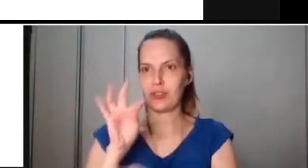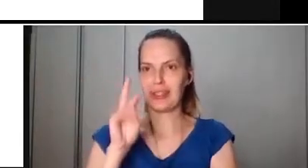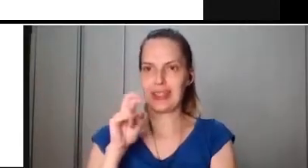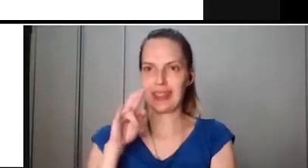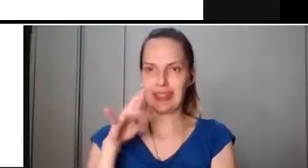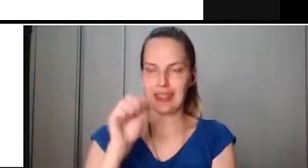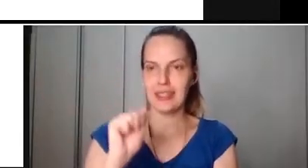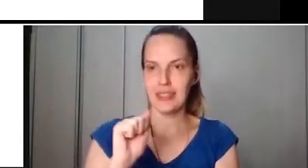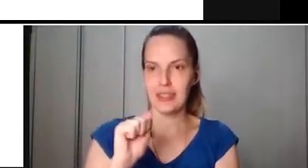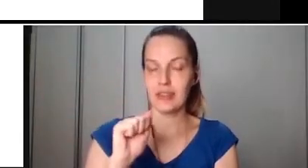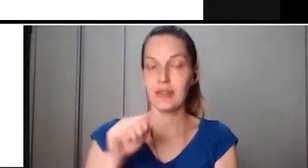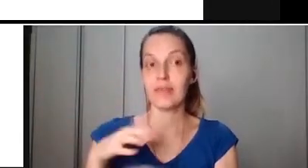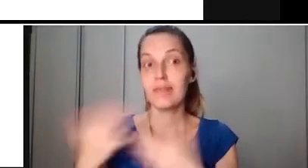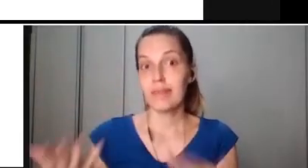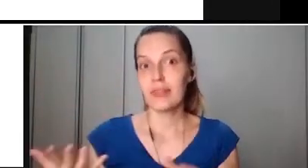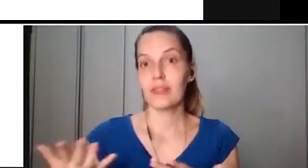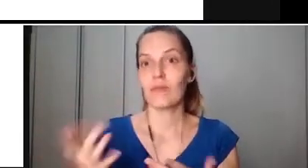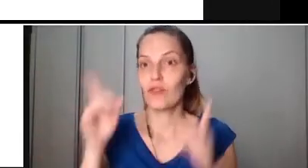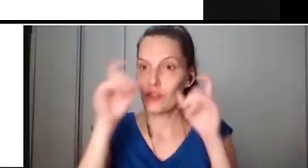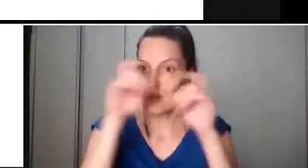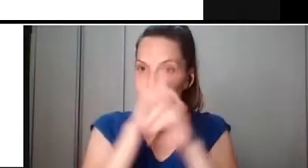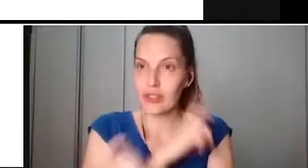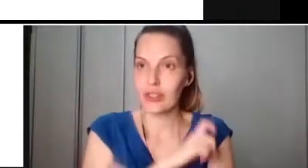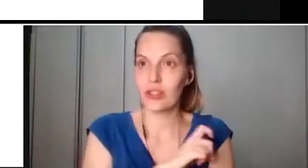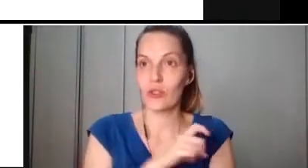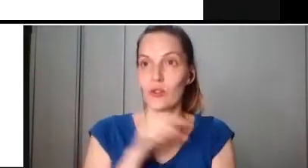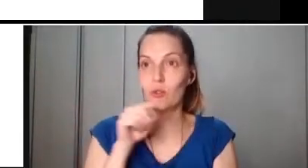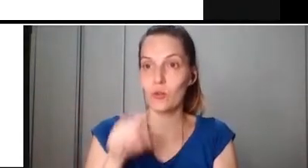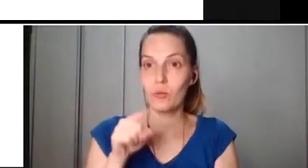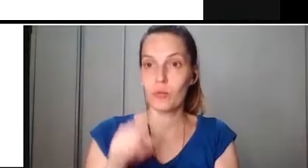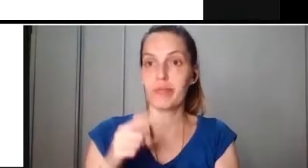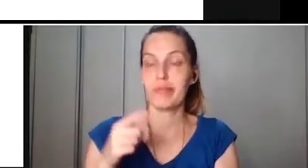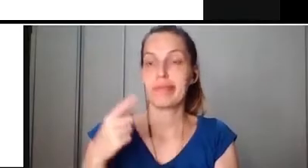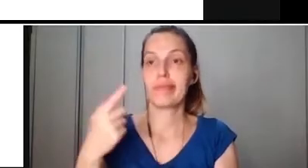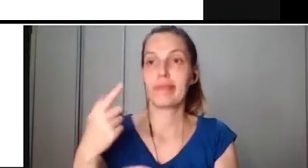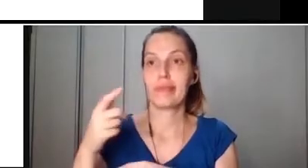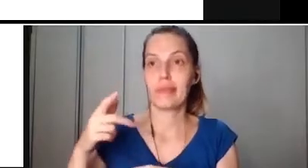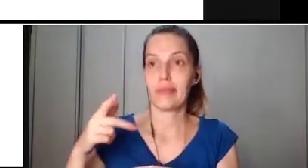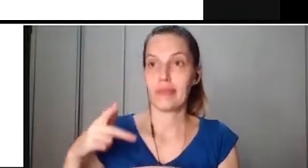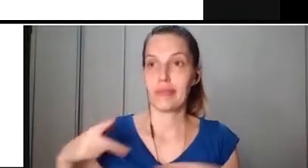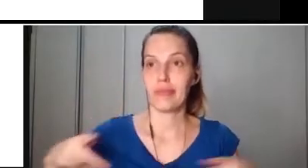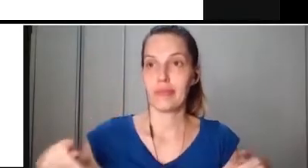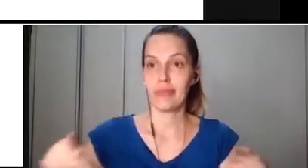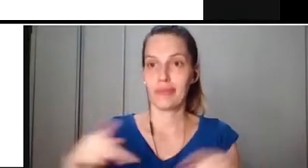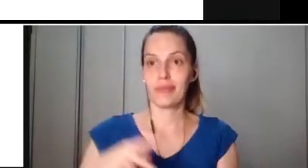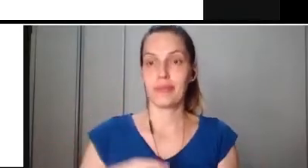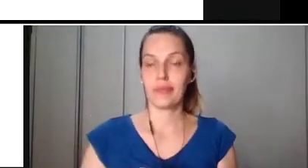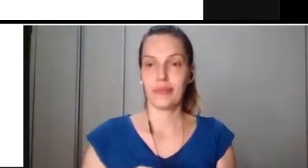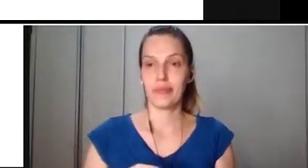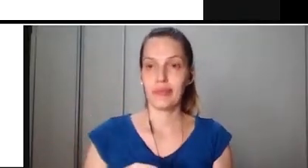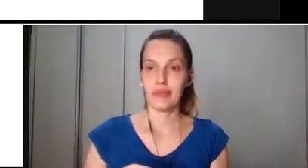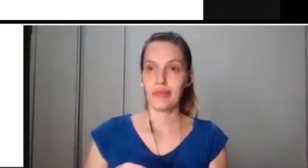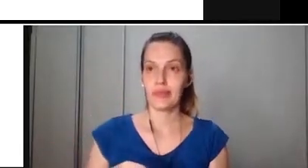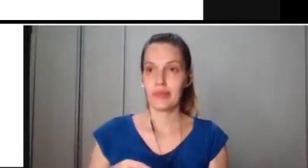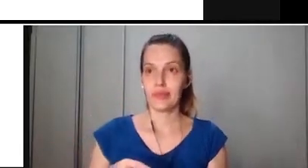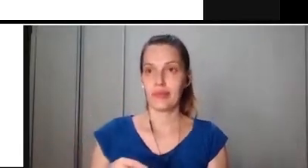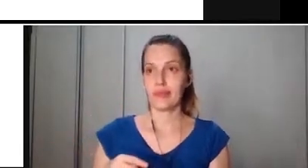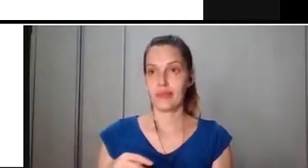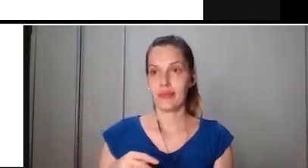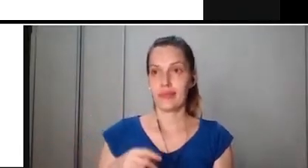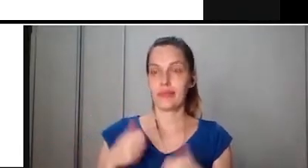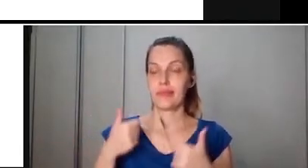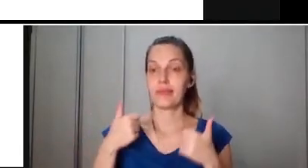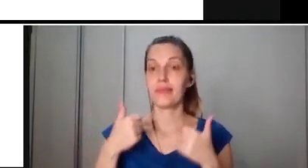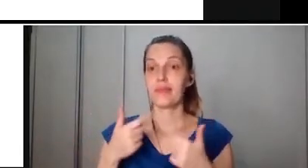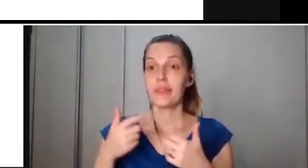que dificulta conseguir a cooperação da população para essas medidas de saúde pública. Por isso que, muitas vezes, elas têm que ser obrigatórias, assim